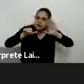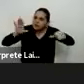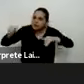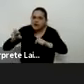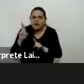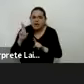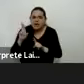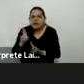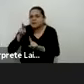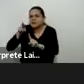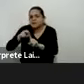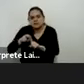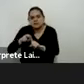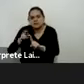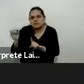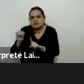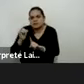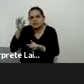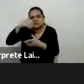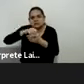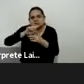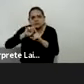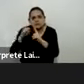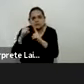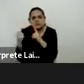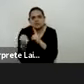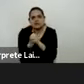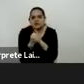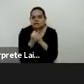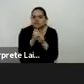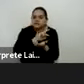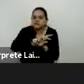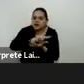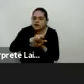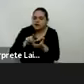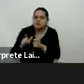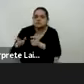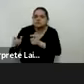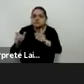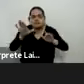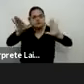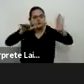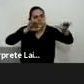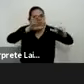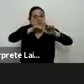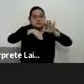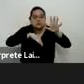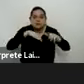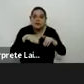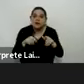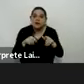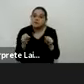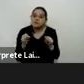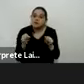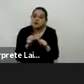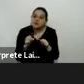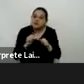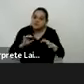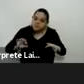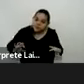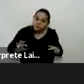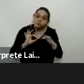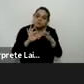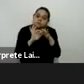representantes de sociedade, de outras entidades, etc., capazes de criar uma verdadeira onda